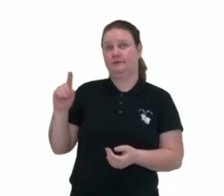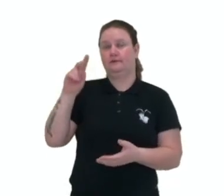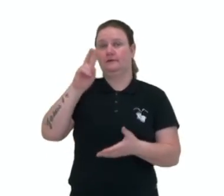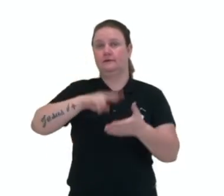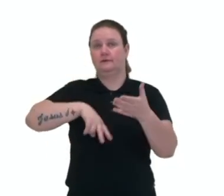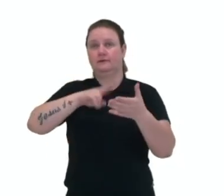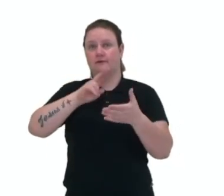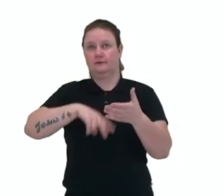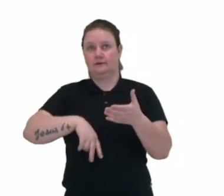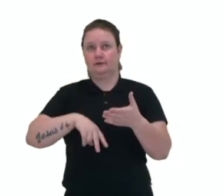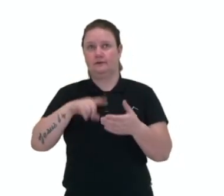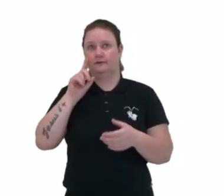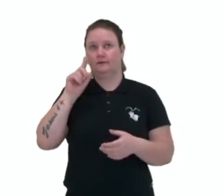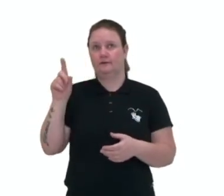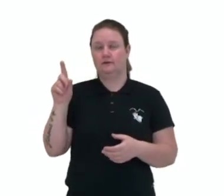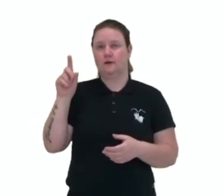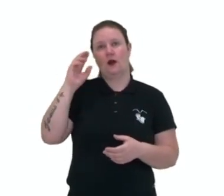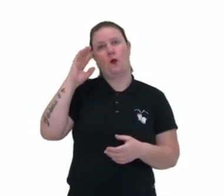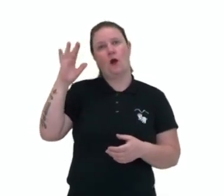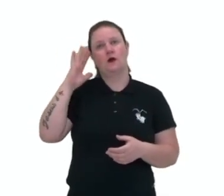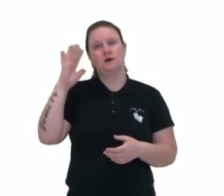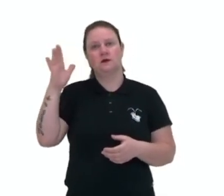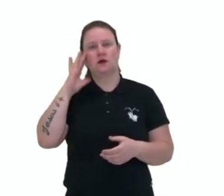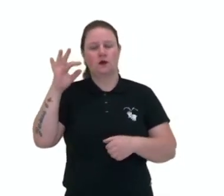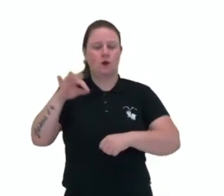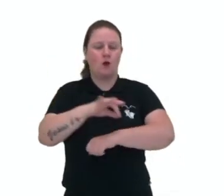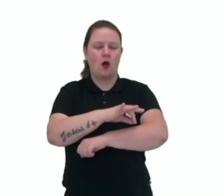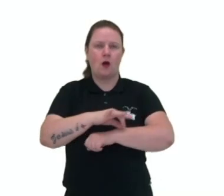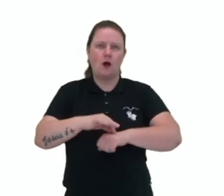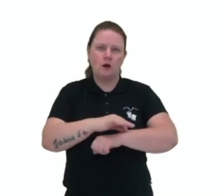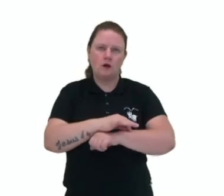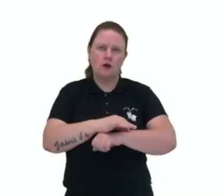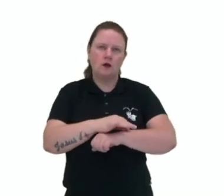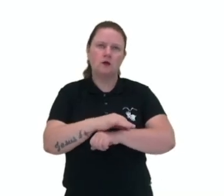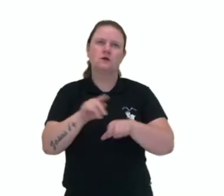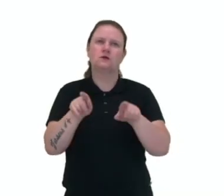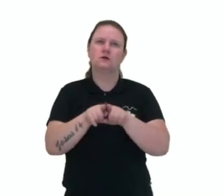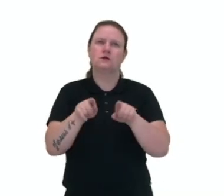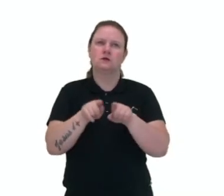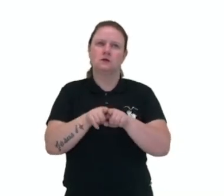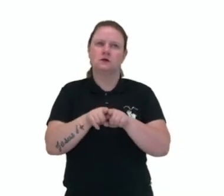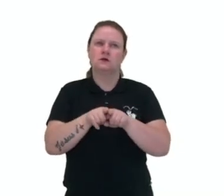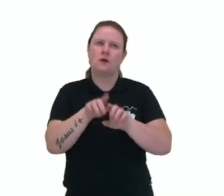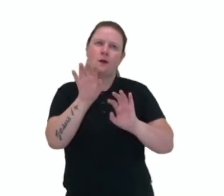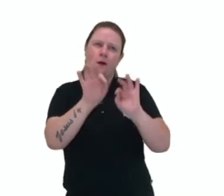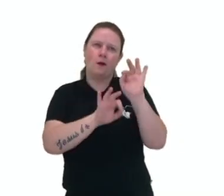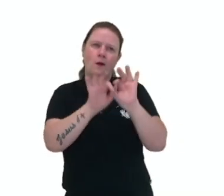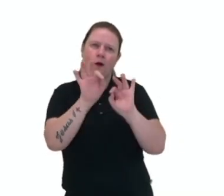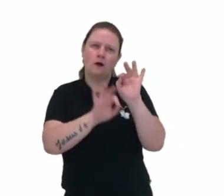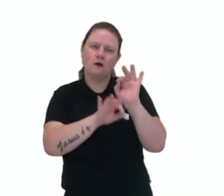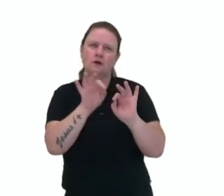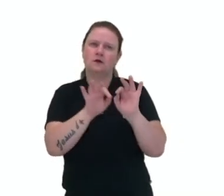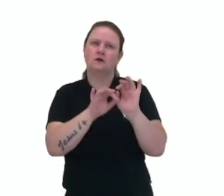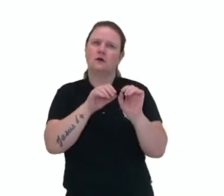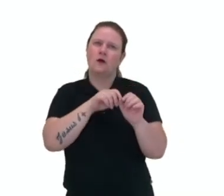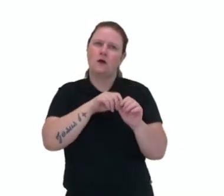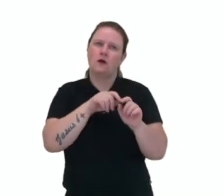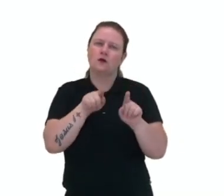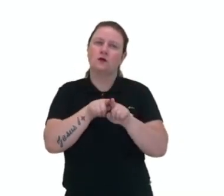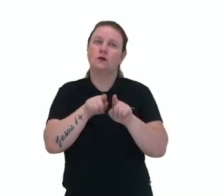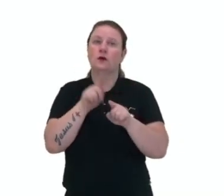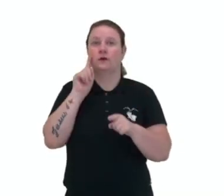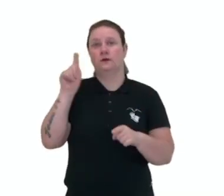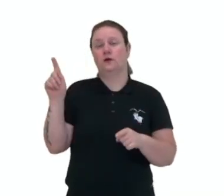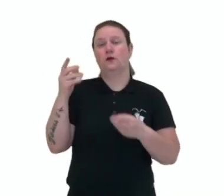reler o trecho. O sonho do arquiteto, bonito no projeto, virando concreto, vai virando o concreto. Explique como foi usado o recurso de